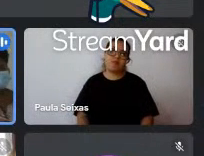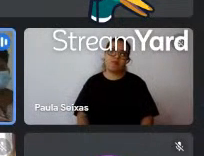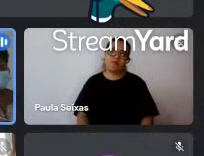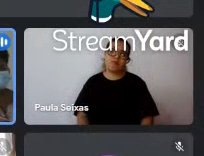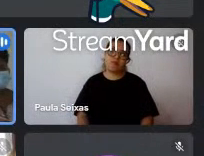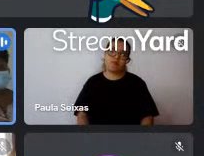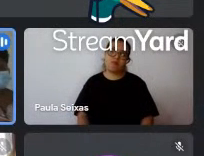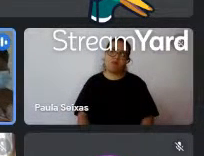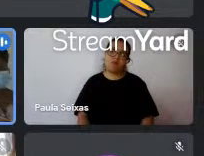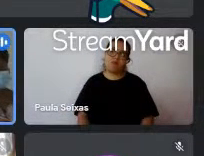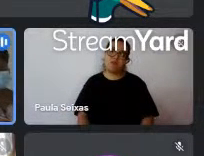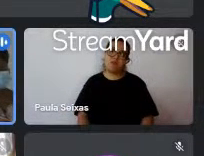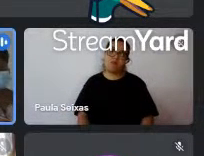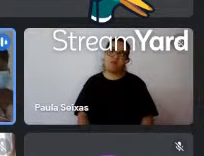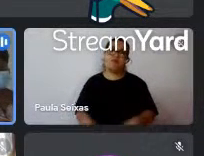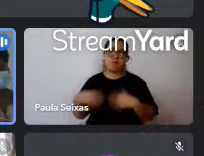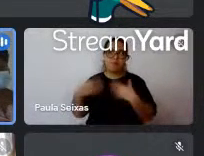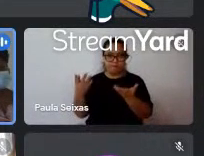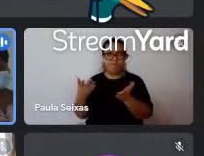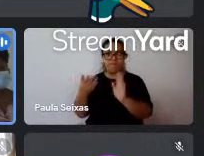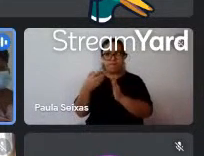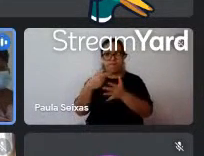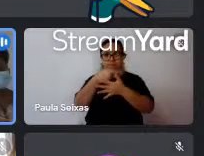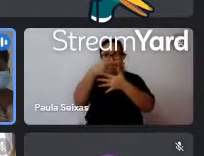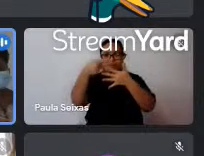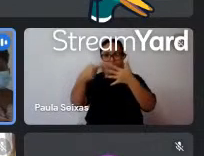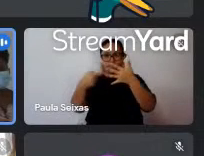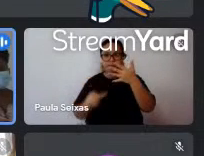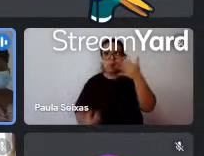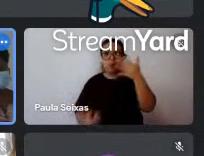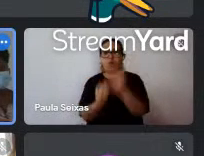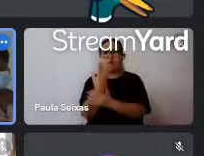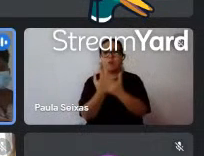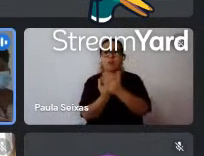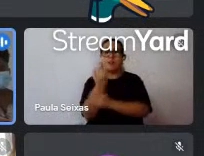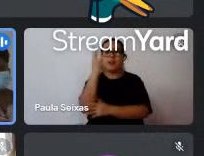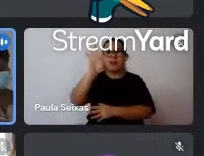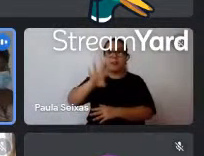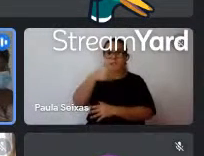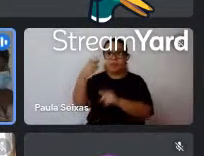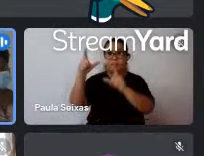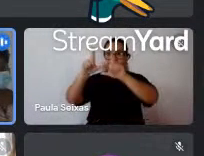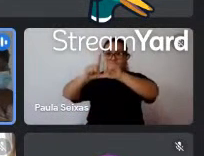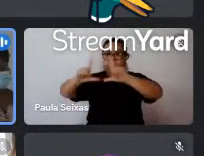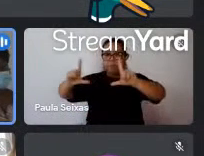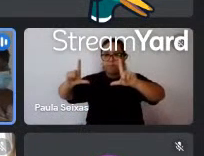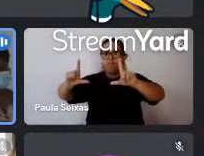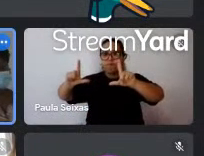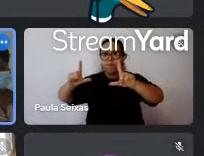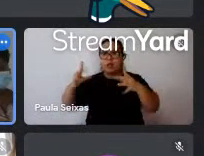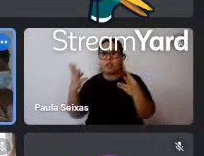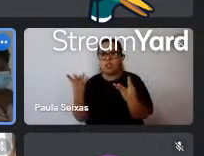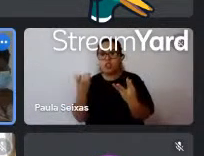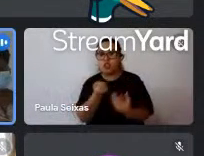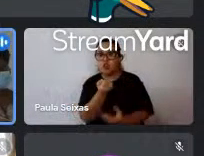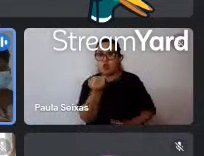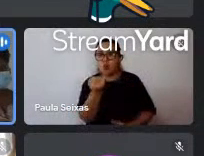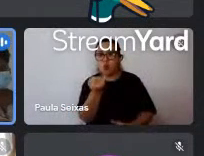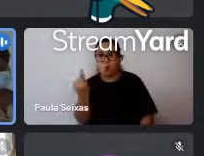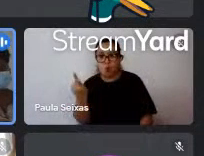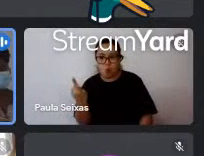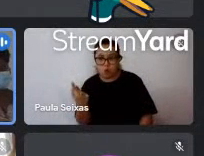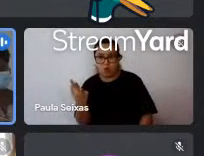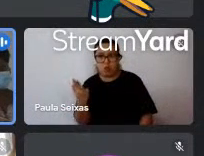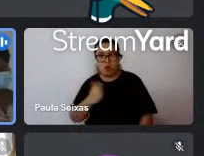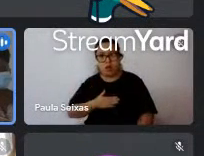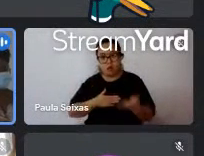dessa contagem, eu elaborei tabelas quantitativas, né, dos meus dados. E vocês podem